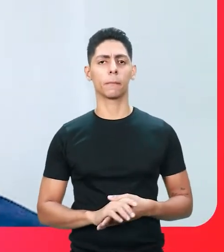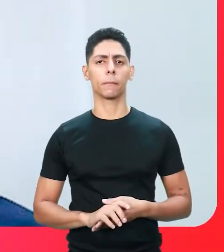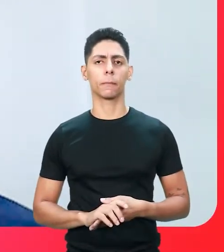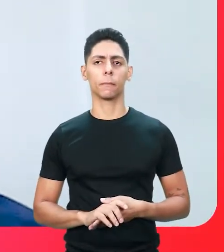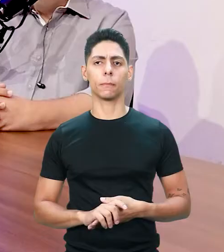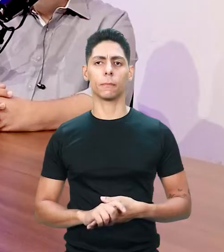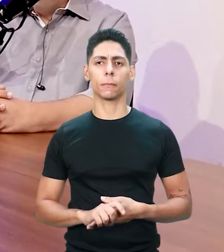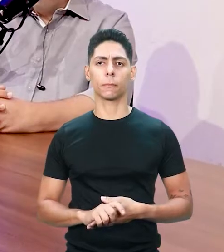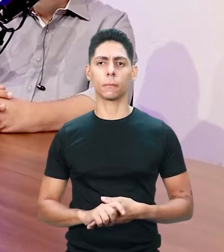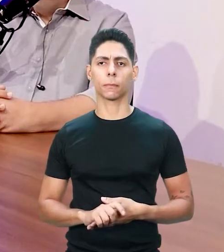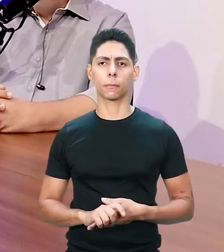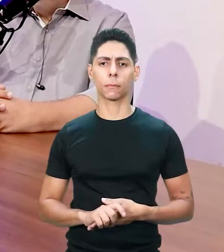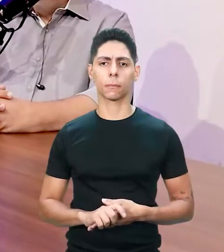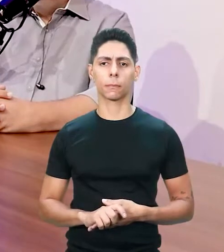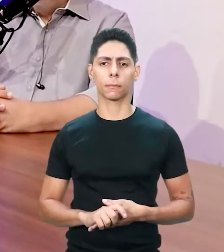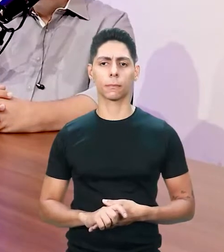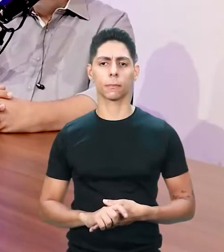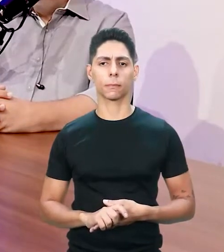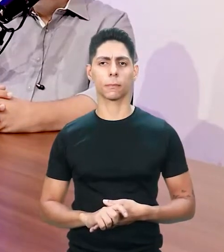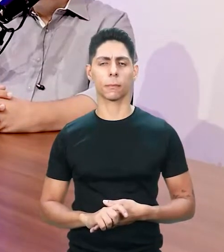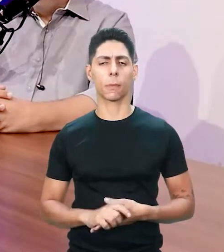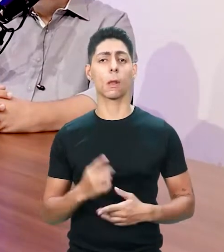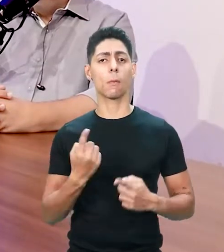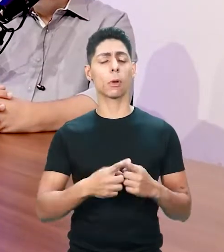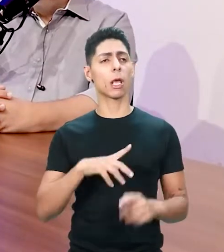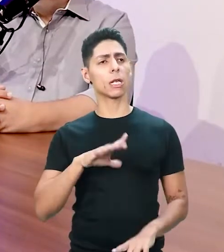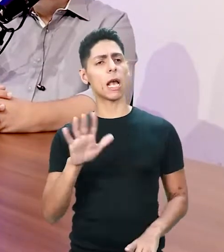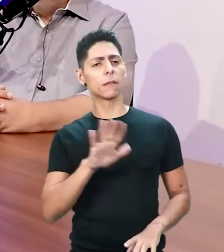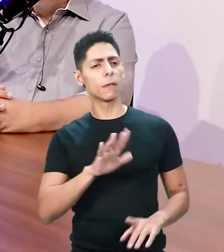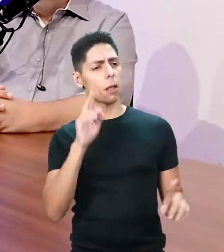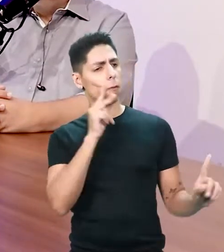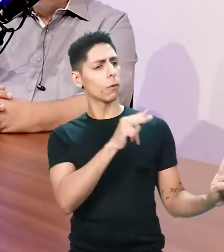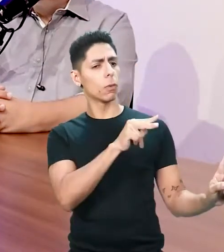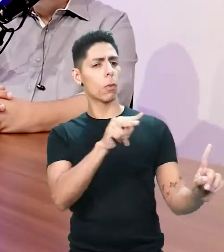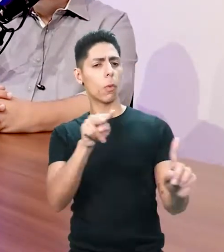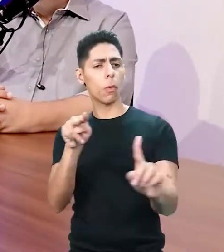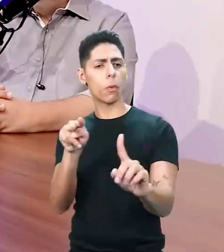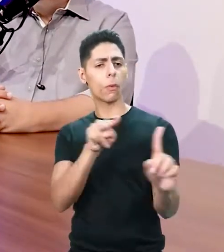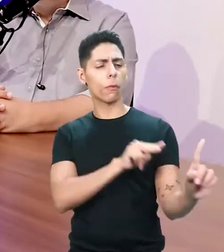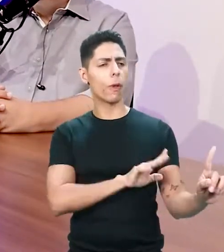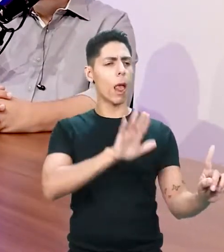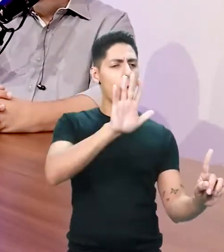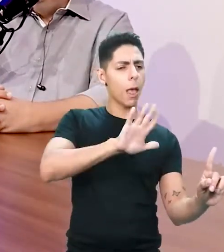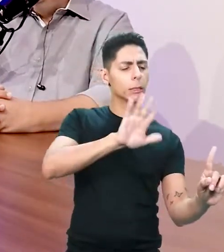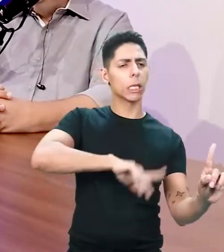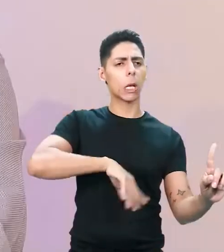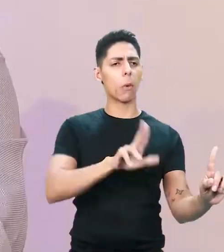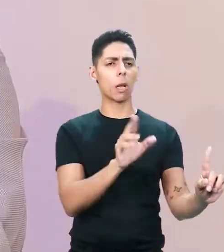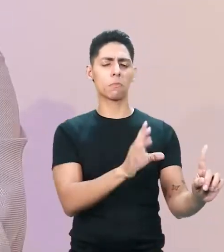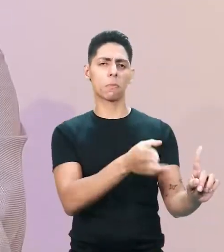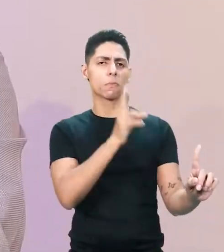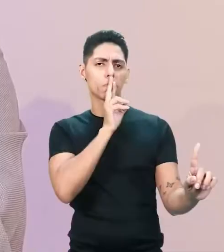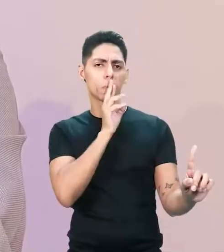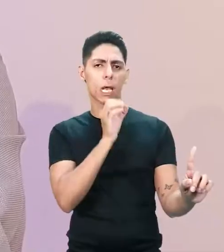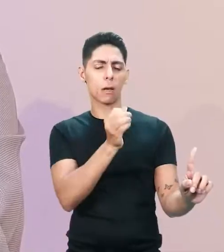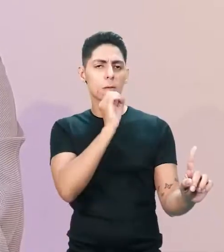vezes eu passo por ele, vejo ele lá do outro lado da rua, da calçada eu faço um sinal, um aceno para ele não me